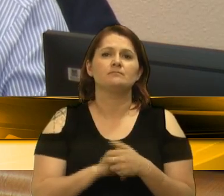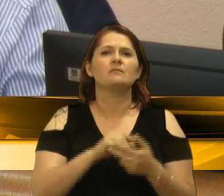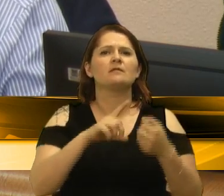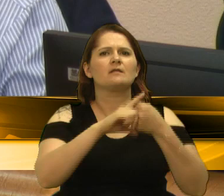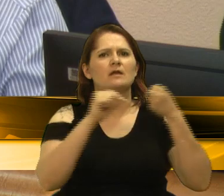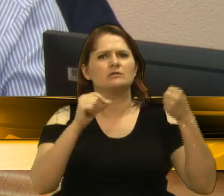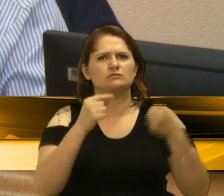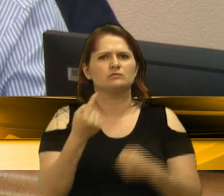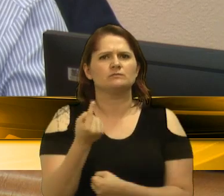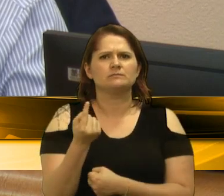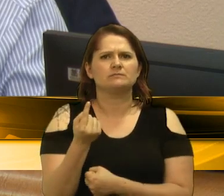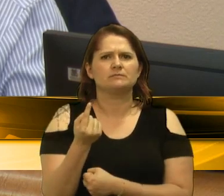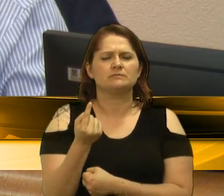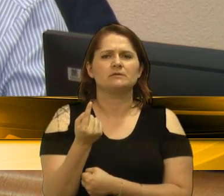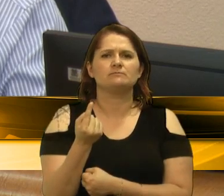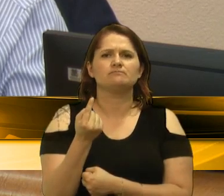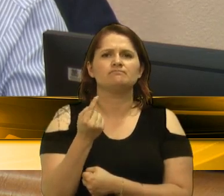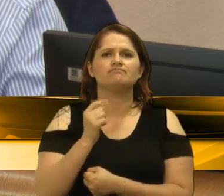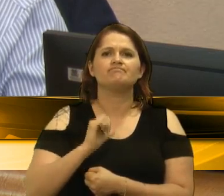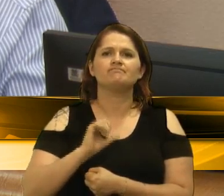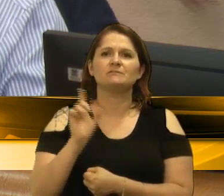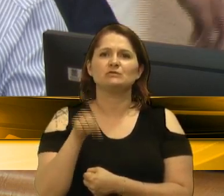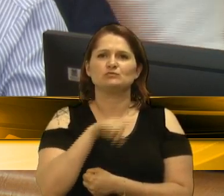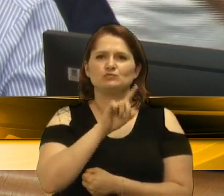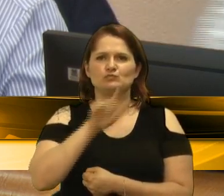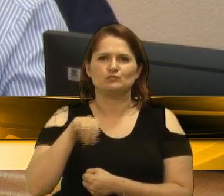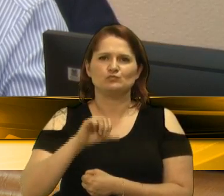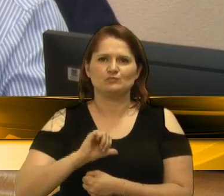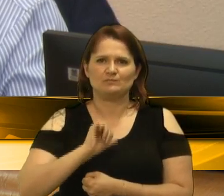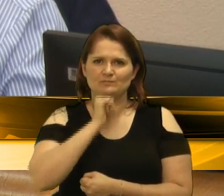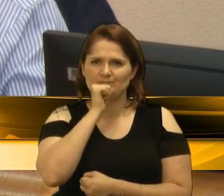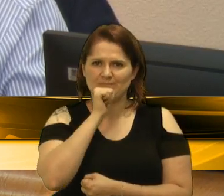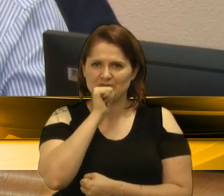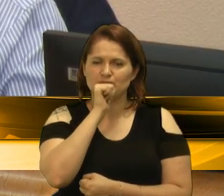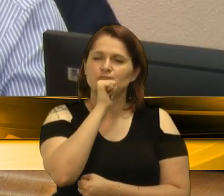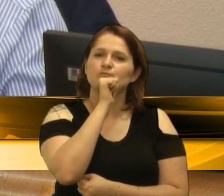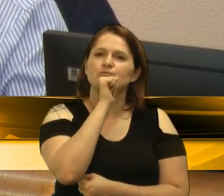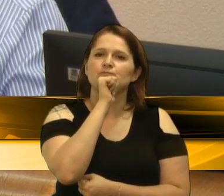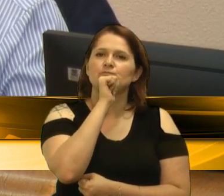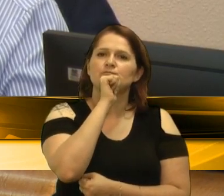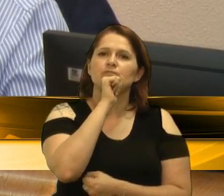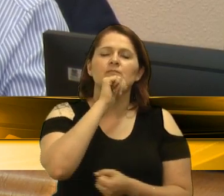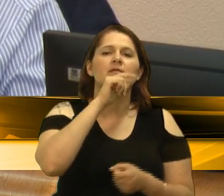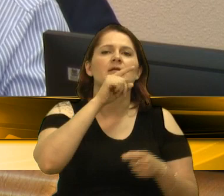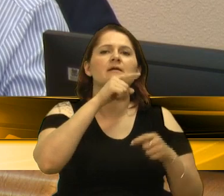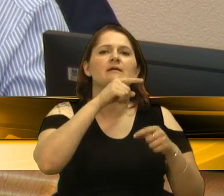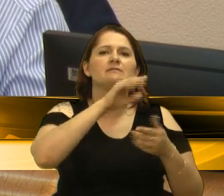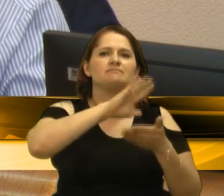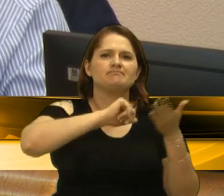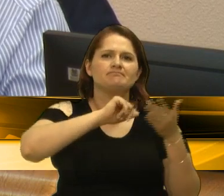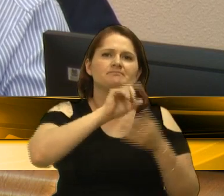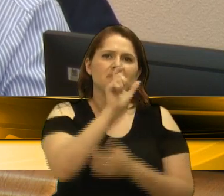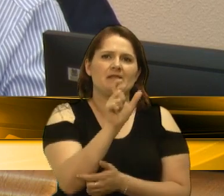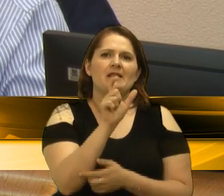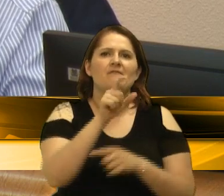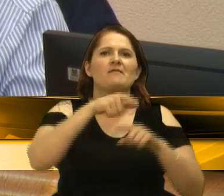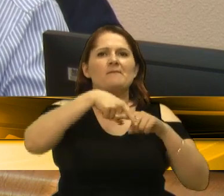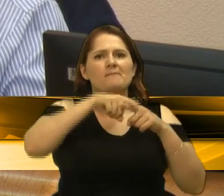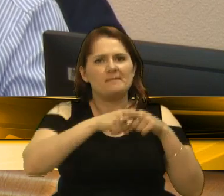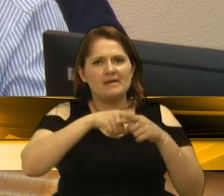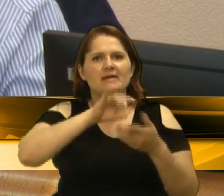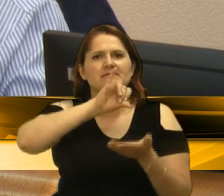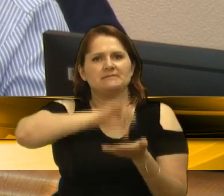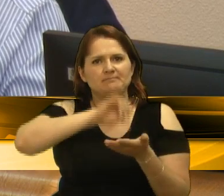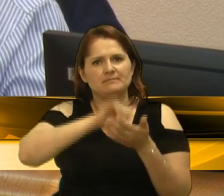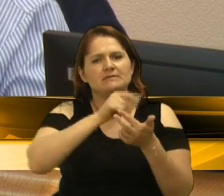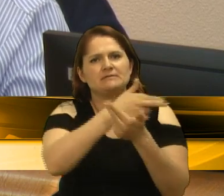Artigo 1º, ficam sustados e sem efeitos as expressões, abre aspas, praças, parques e similares, para a realização de